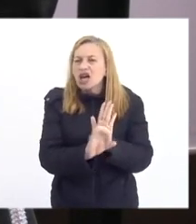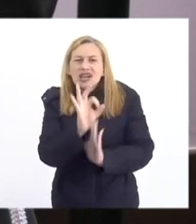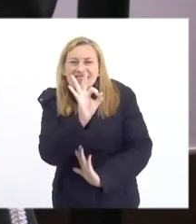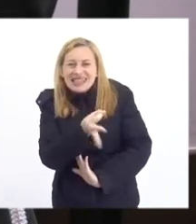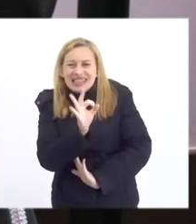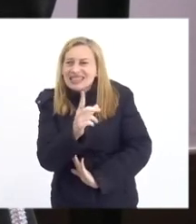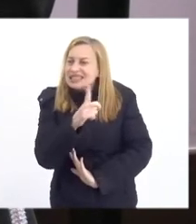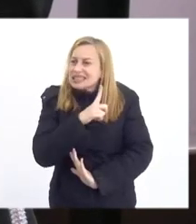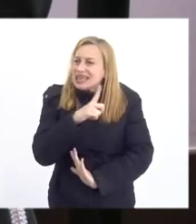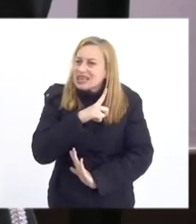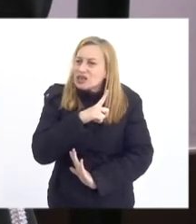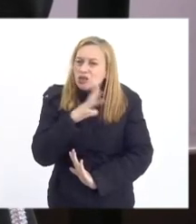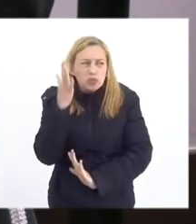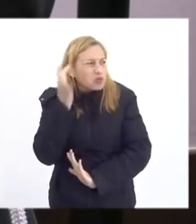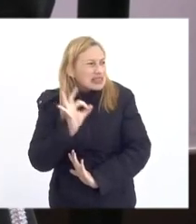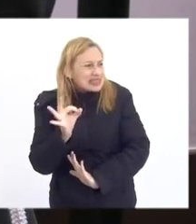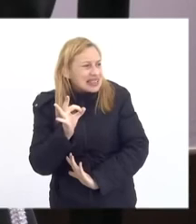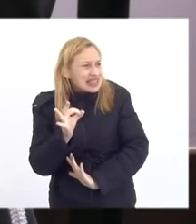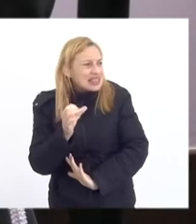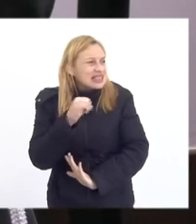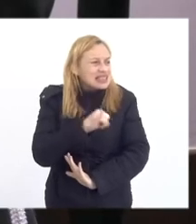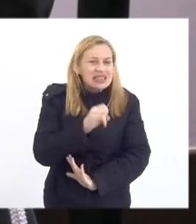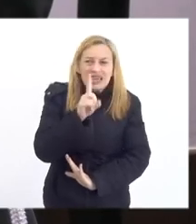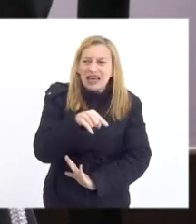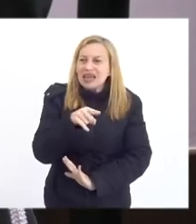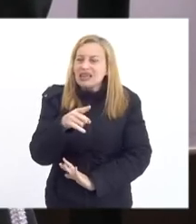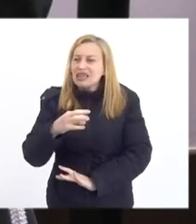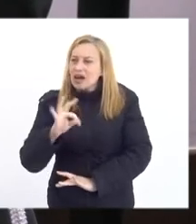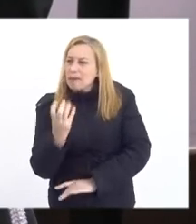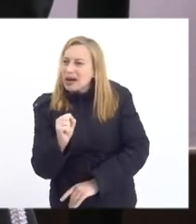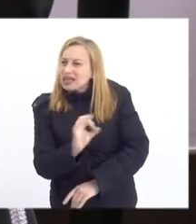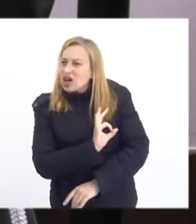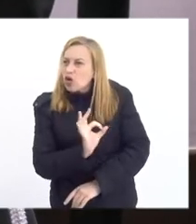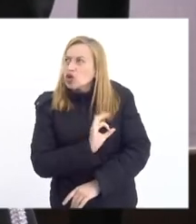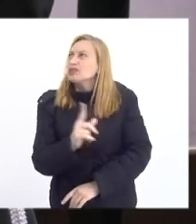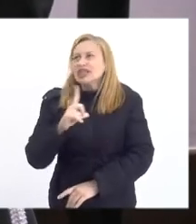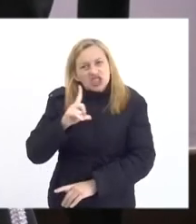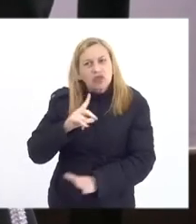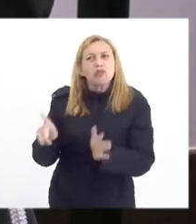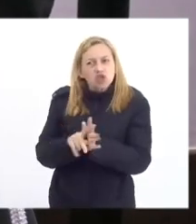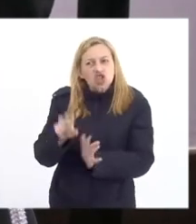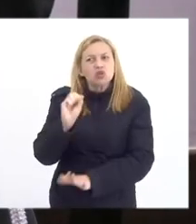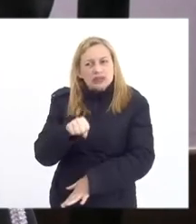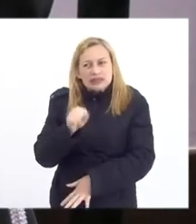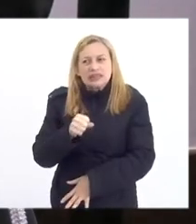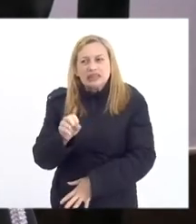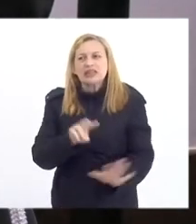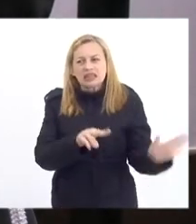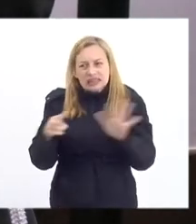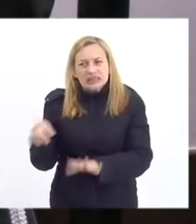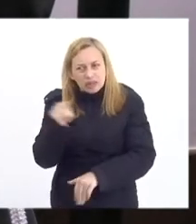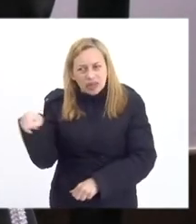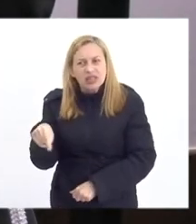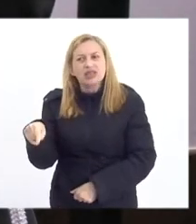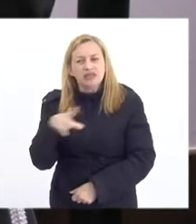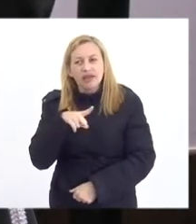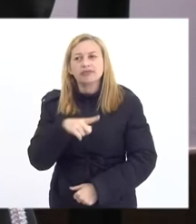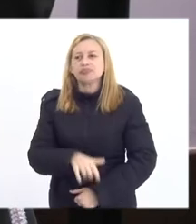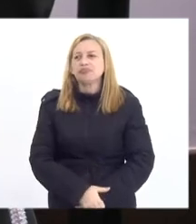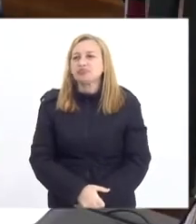certeza que, eu não sei dizer se é da Marta Rocha, mas que tem um projeto, tem, pode ter na pauta dessa semana.